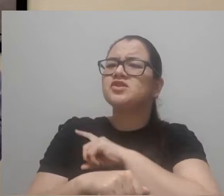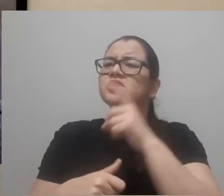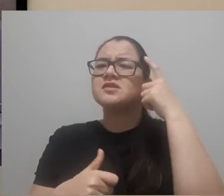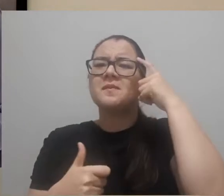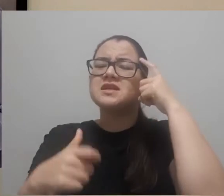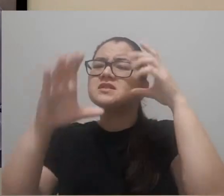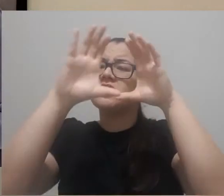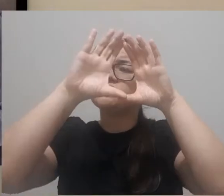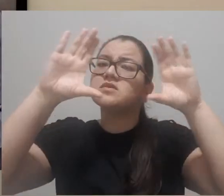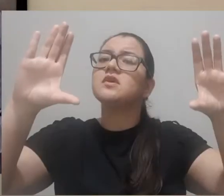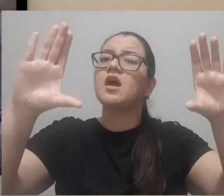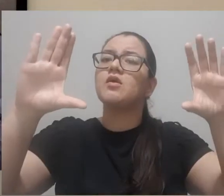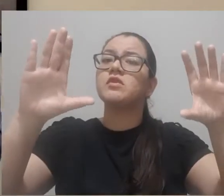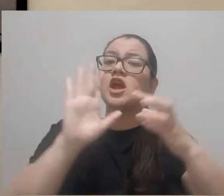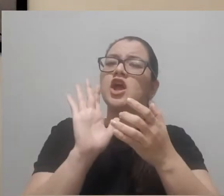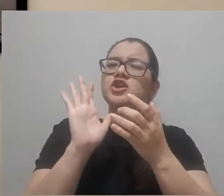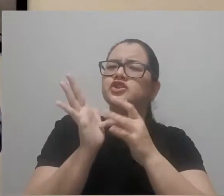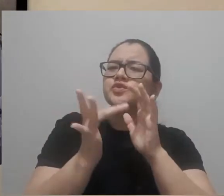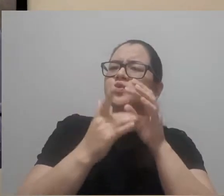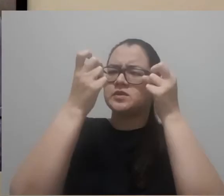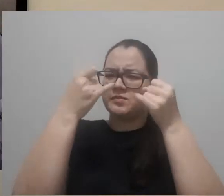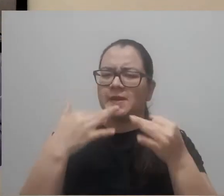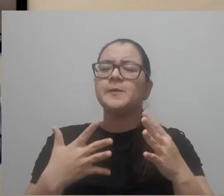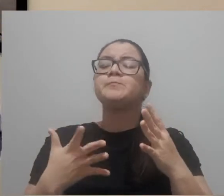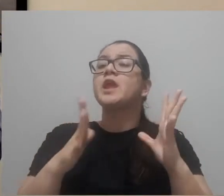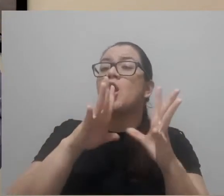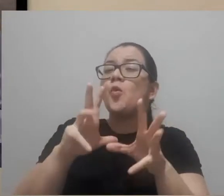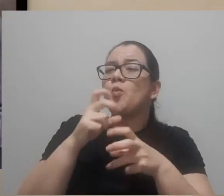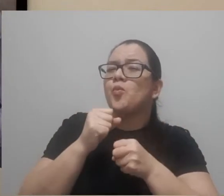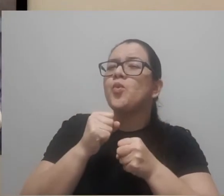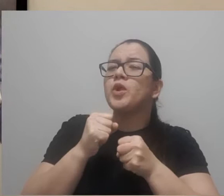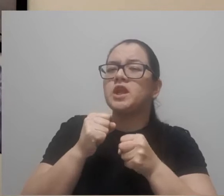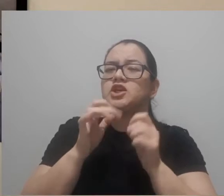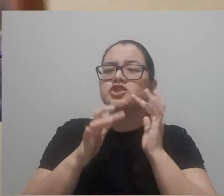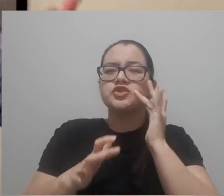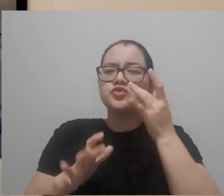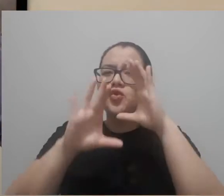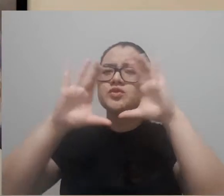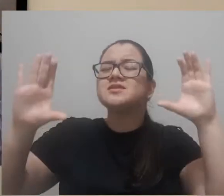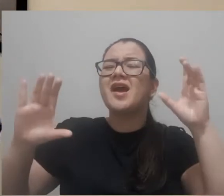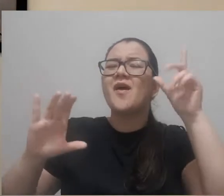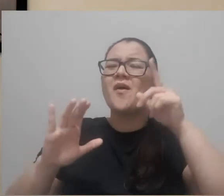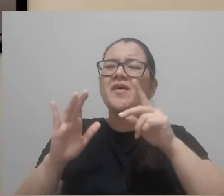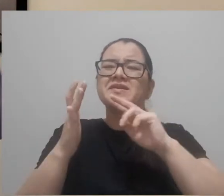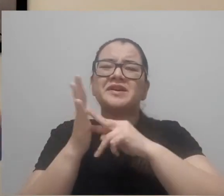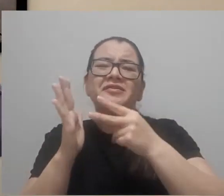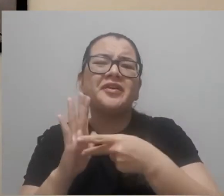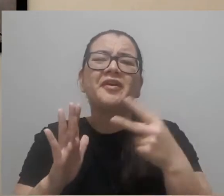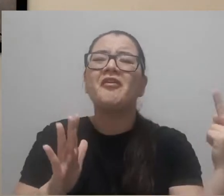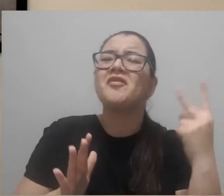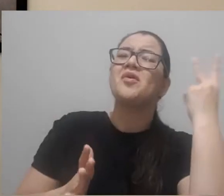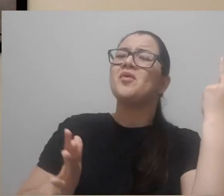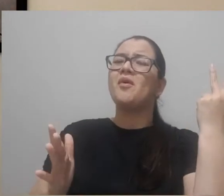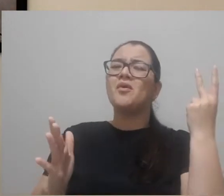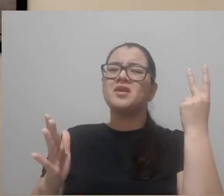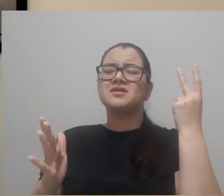perspectiva. Ele está falando de valores, ele está falando de conceitos, ele está falando daquilo que verdadeiramente é importante para o discípulo